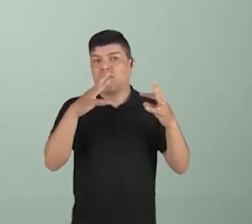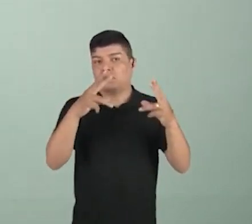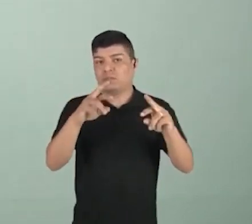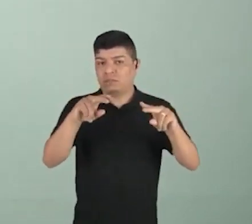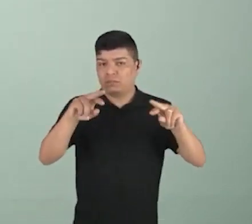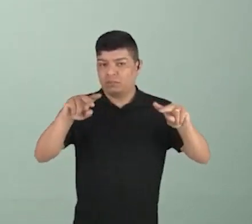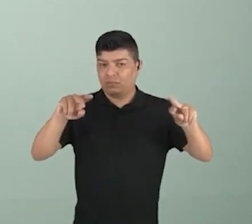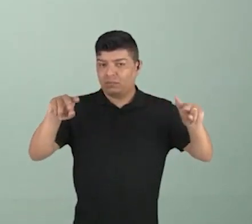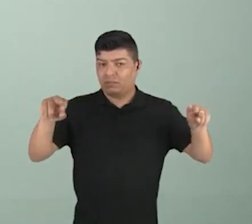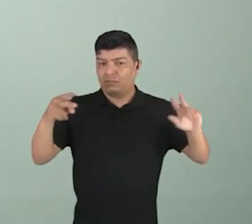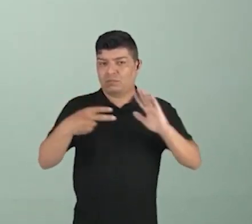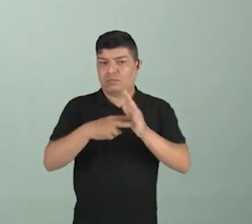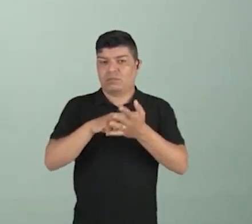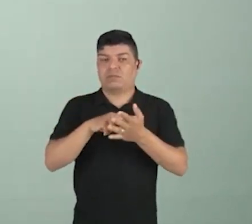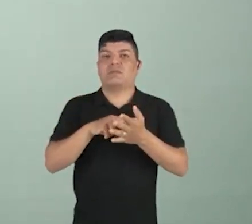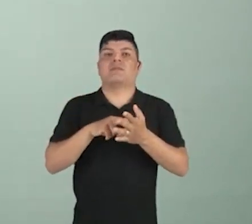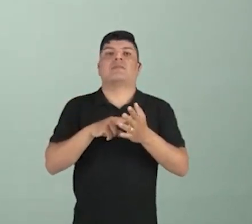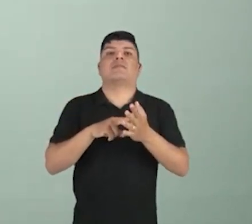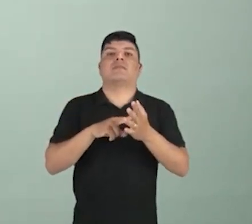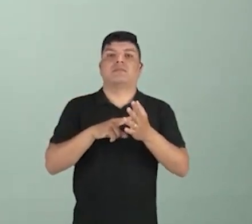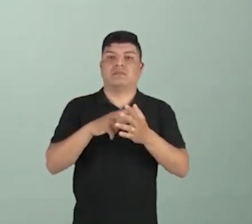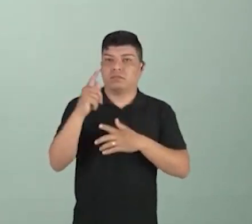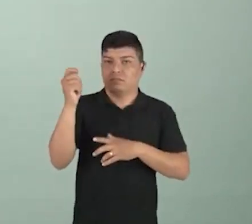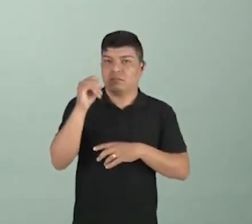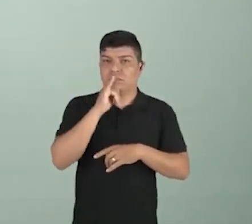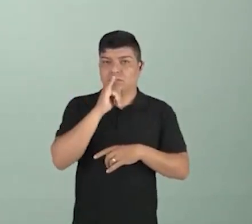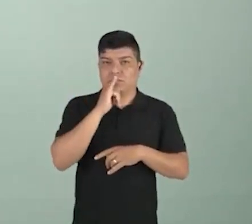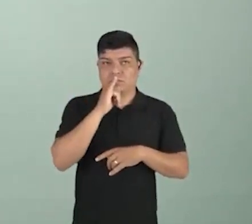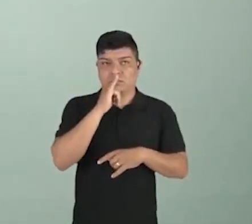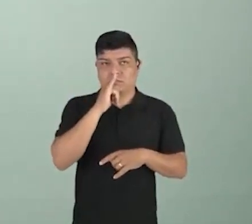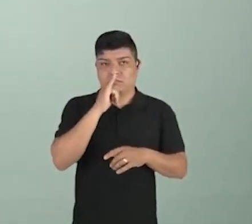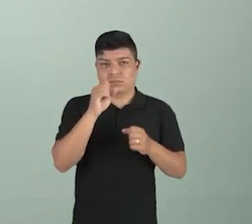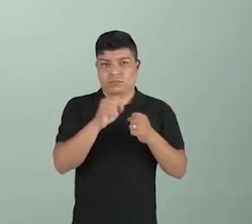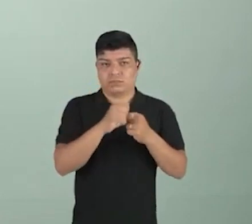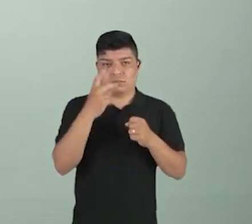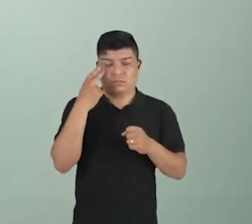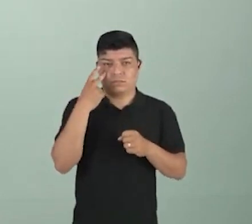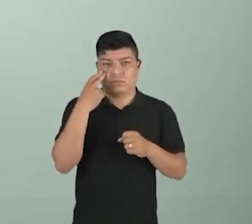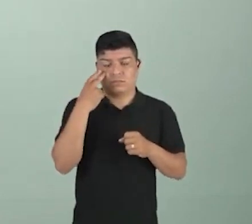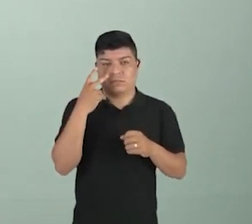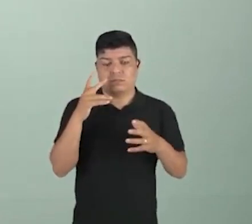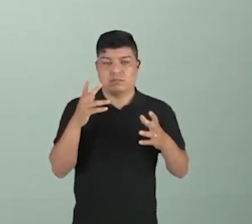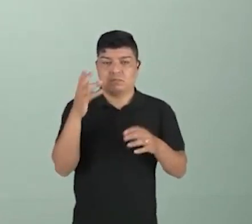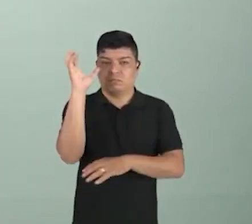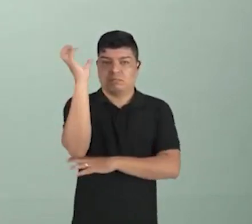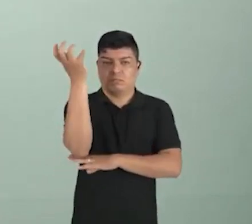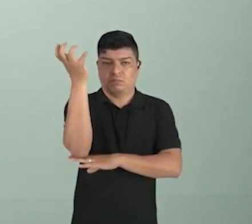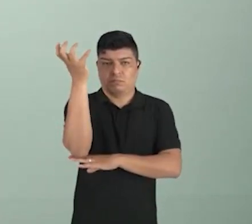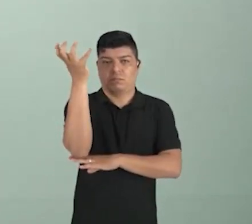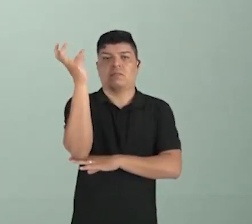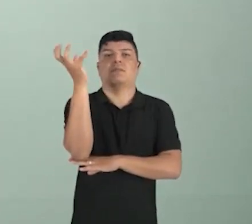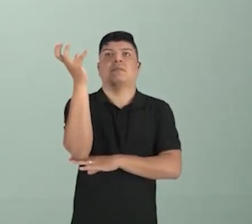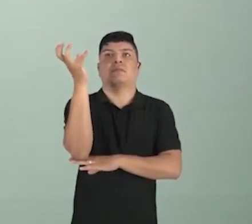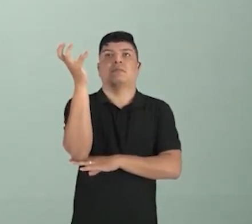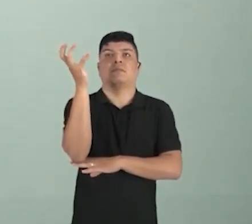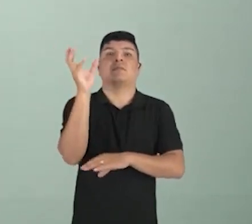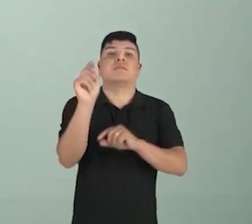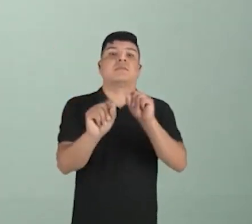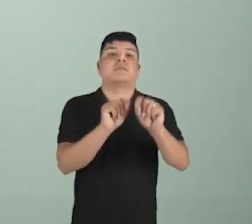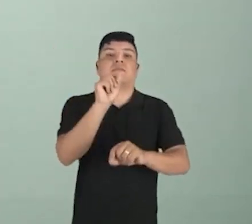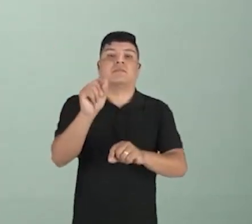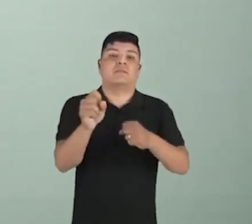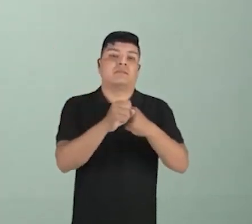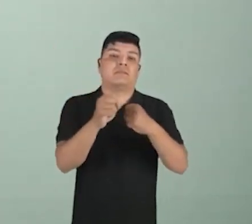a diferença de sentido. Saindo, por exemplo, de um substantivo comum, uma planta, uma palmeira, para